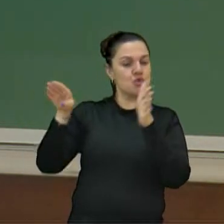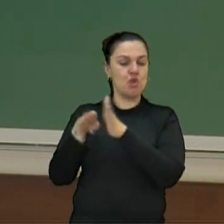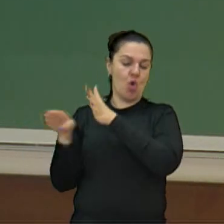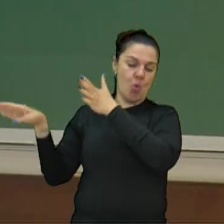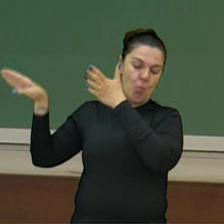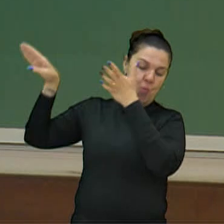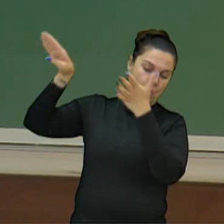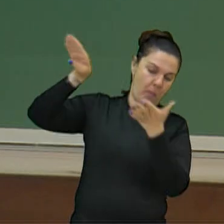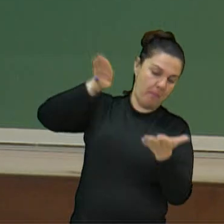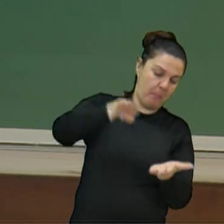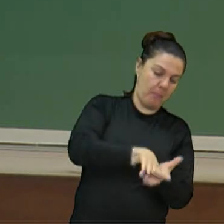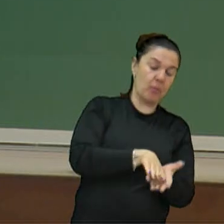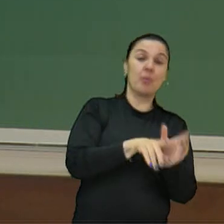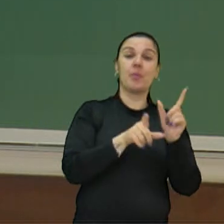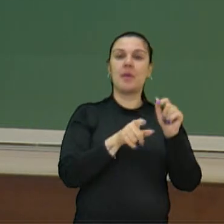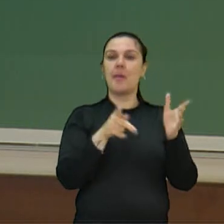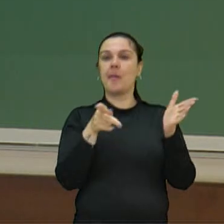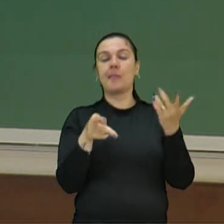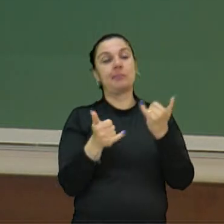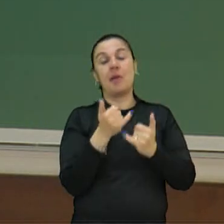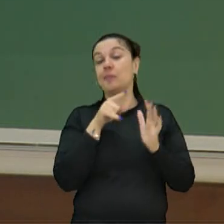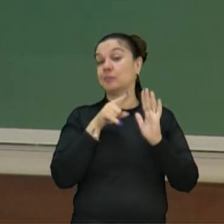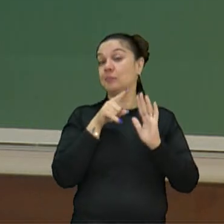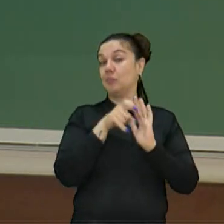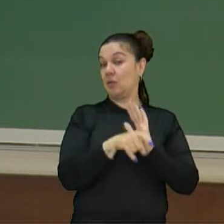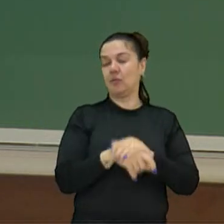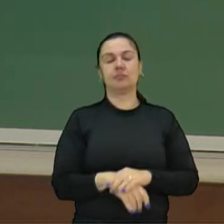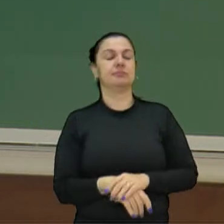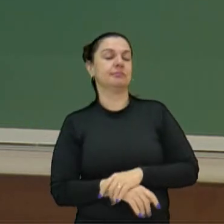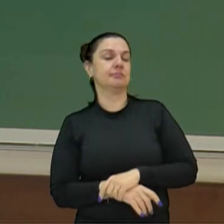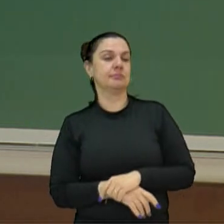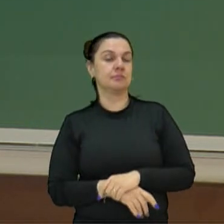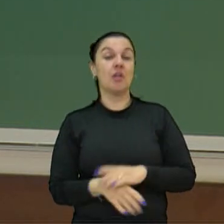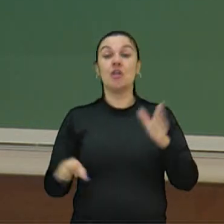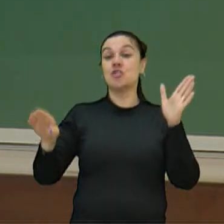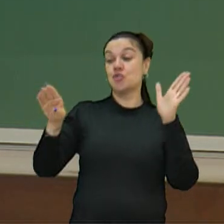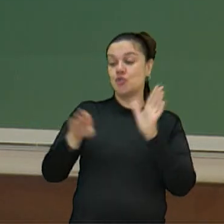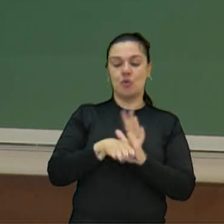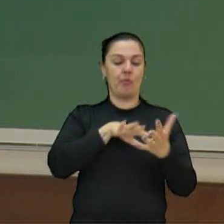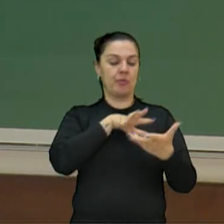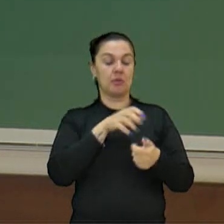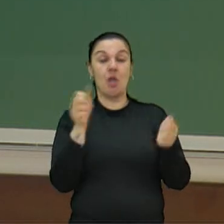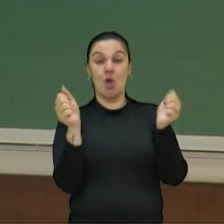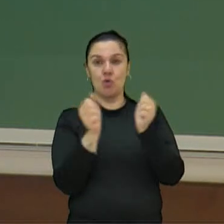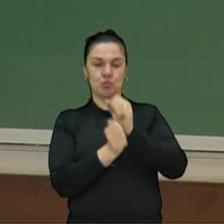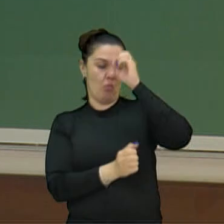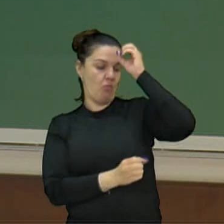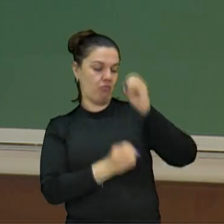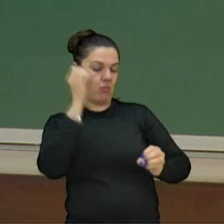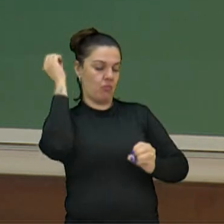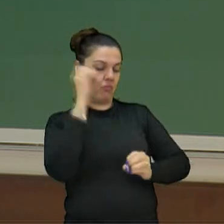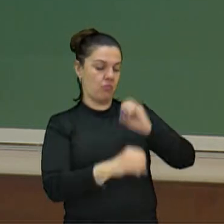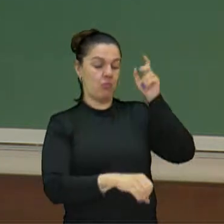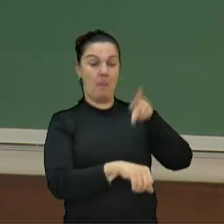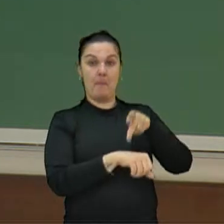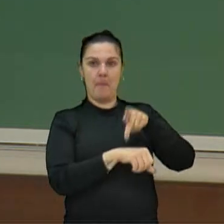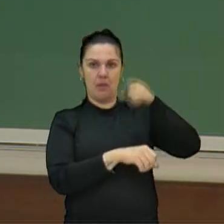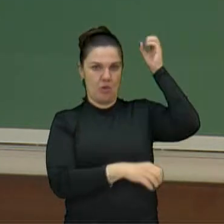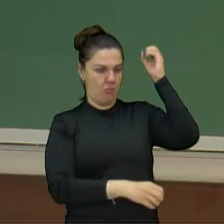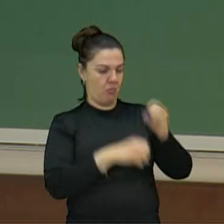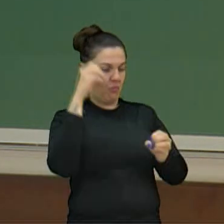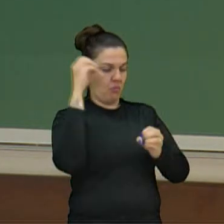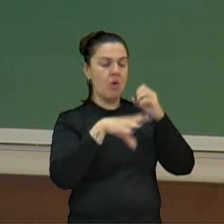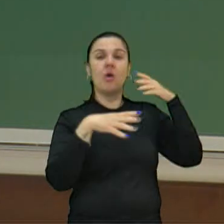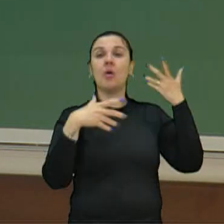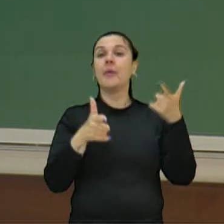meteoros, meteoritos, seria muito parecido com uma bactéria. E chegou aqui na Terra junto com os meteoritos, ou meteoros. Qual que é o problema